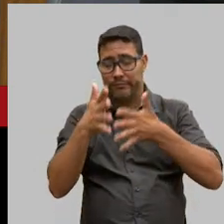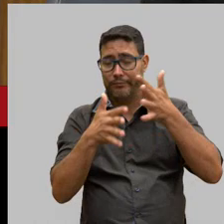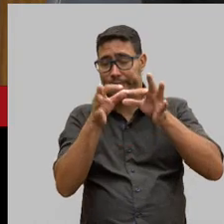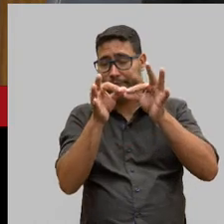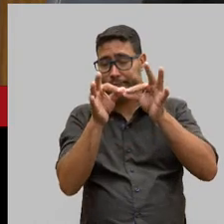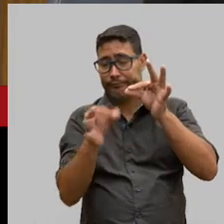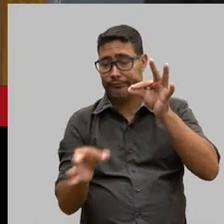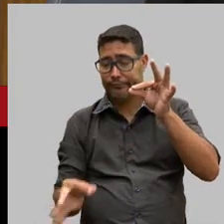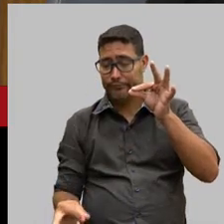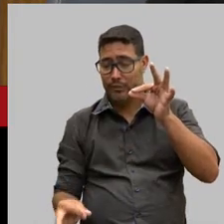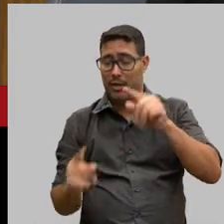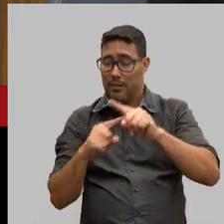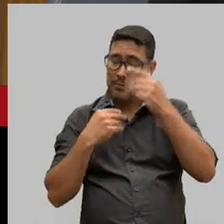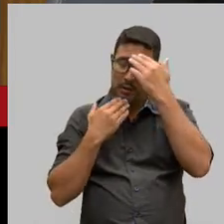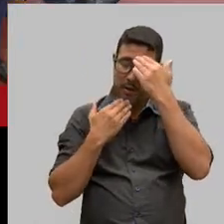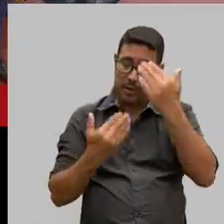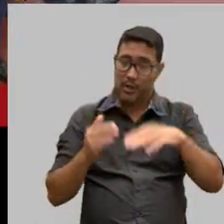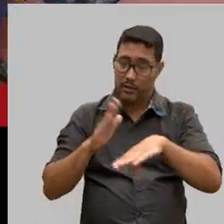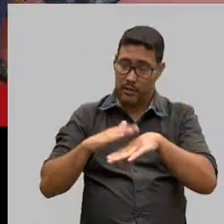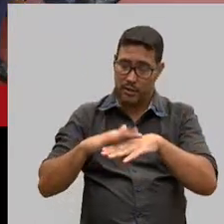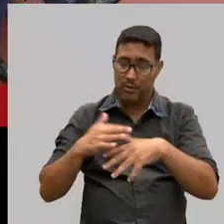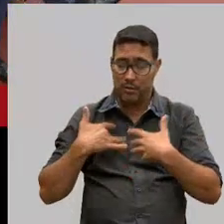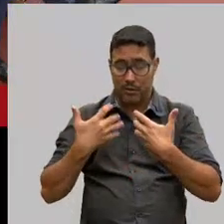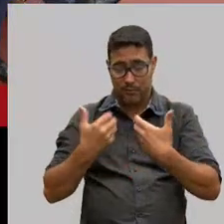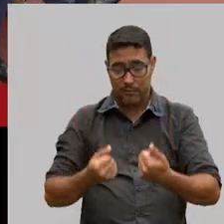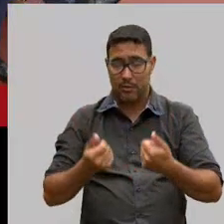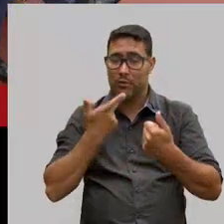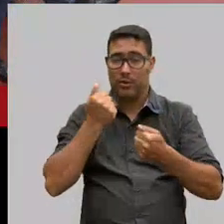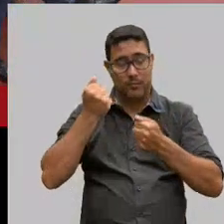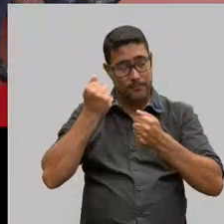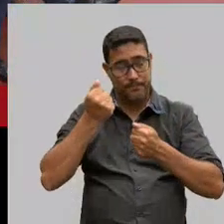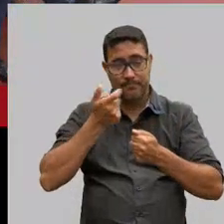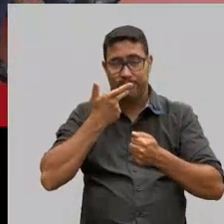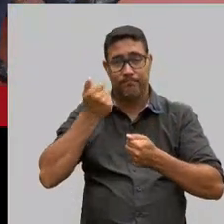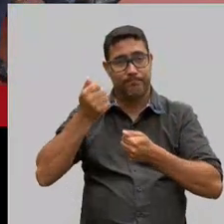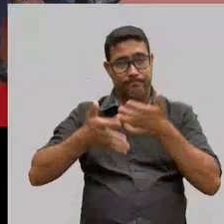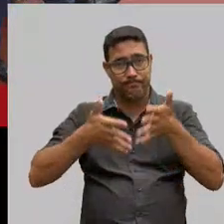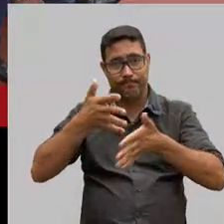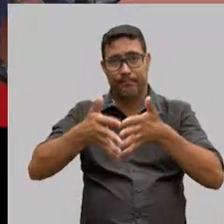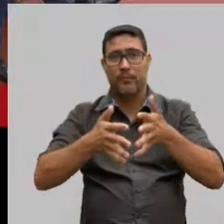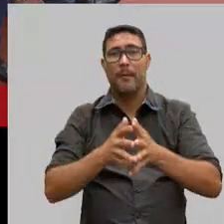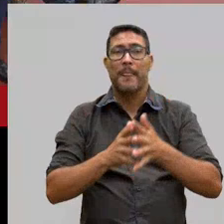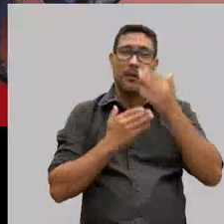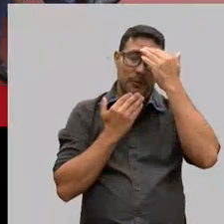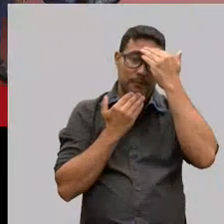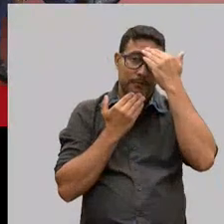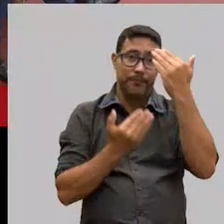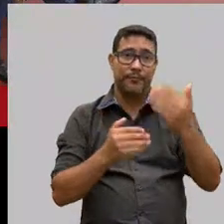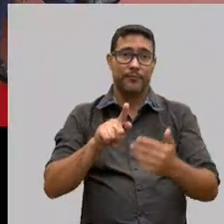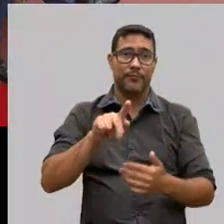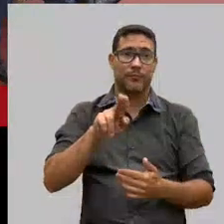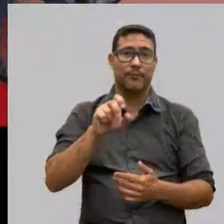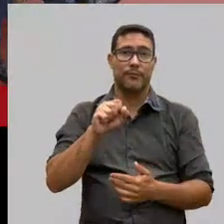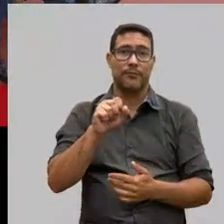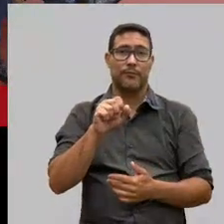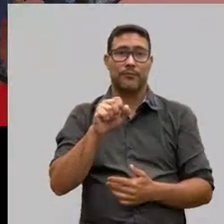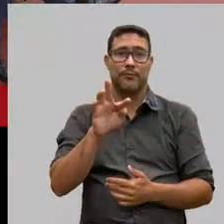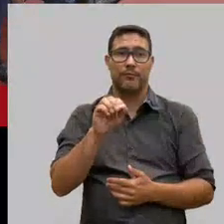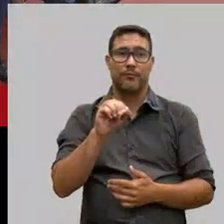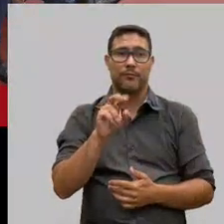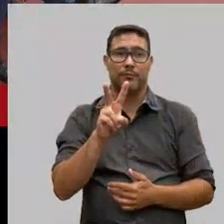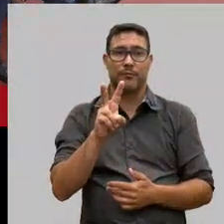a o espaço de fala muito bom Gustavo Obrigado Dora